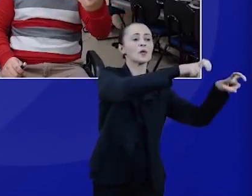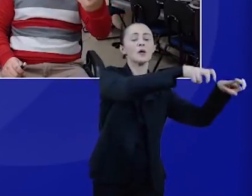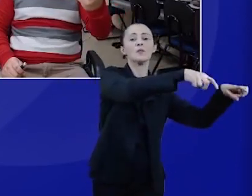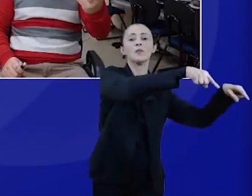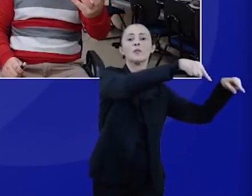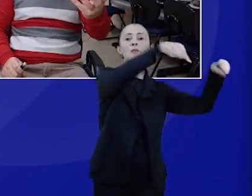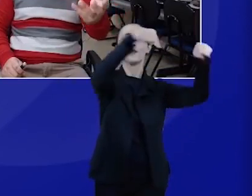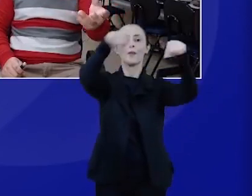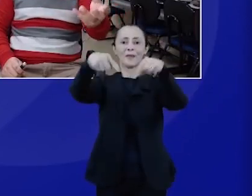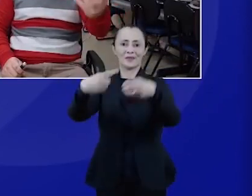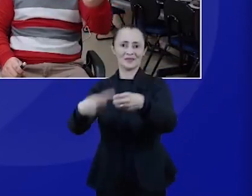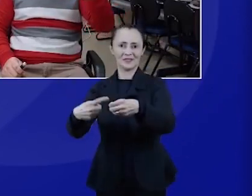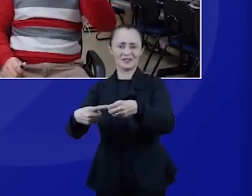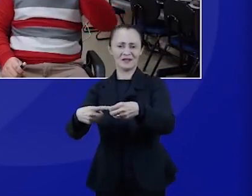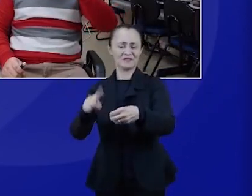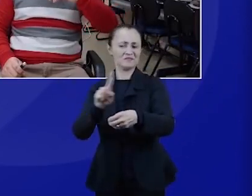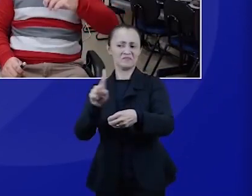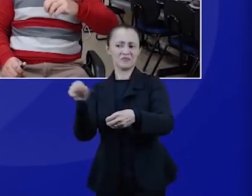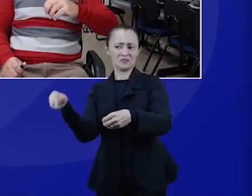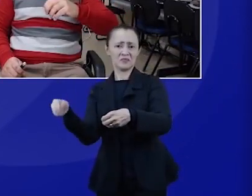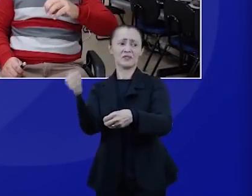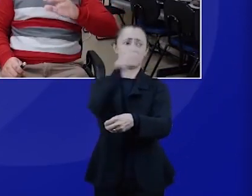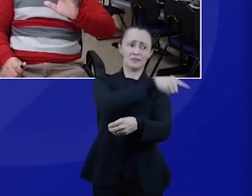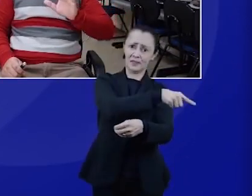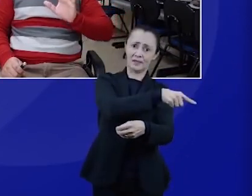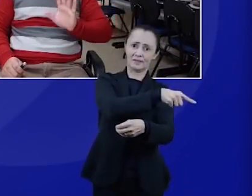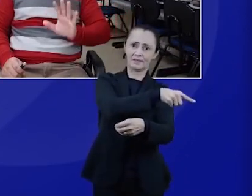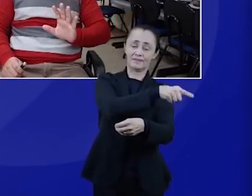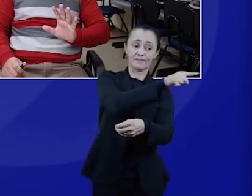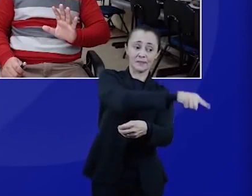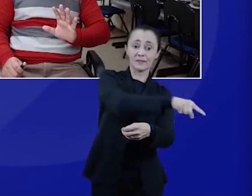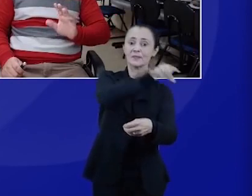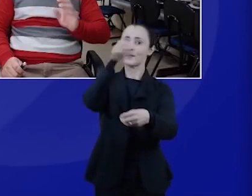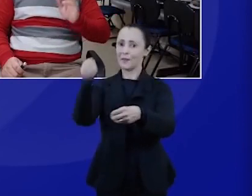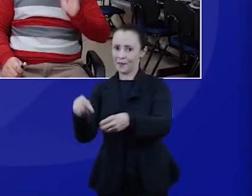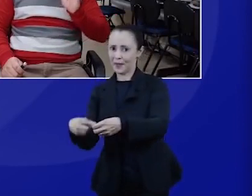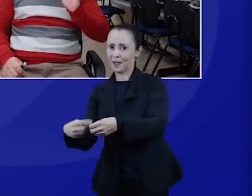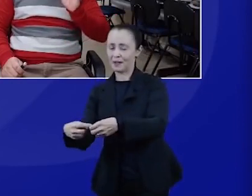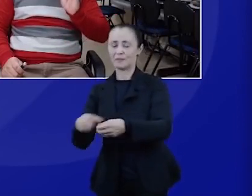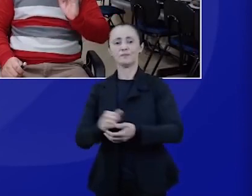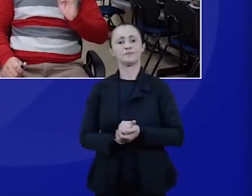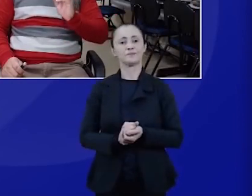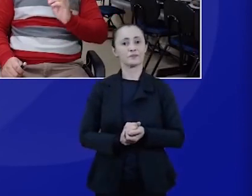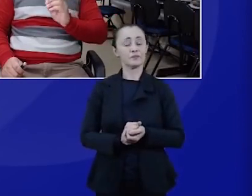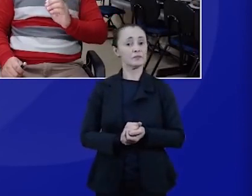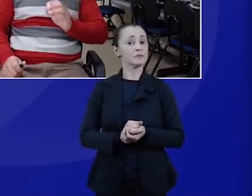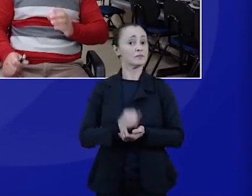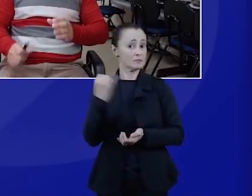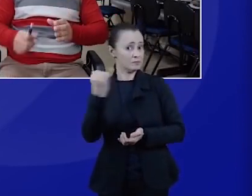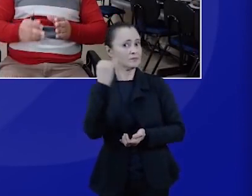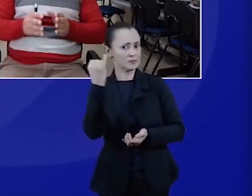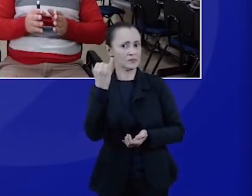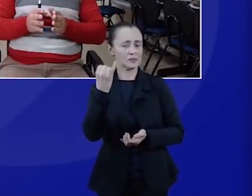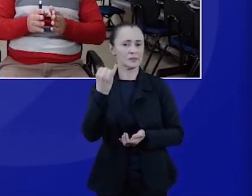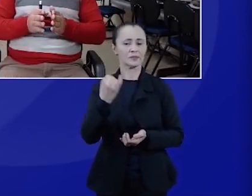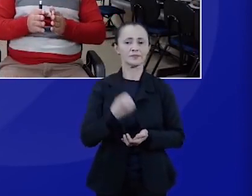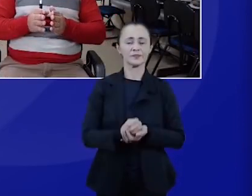cidade e não da cidade para o campo. Ressalto, nós não podemos